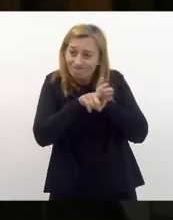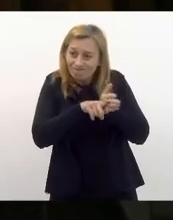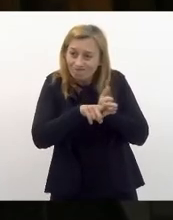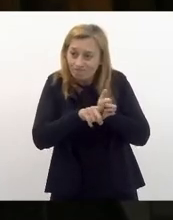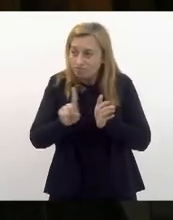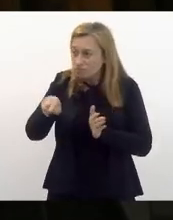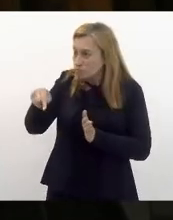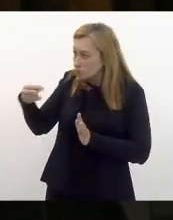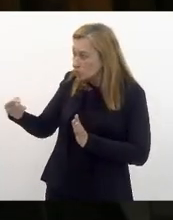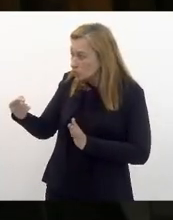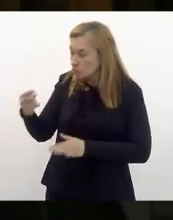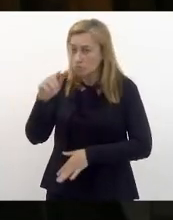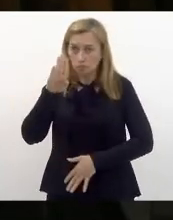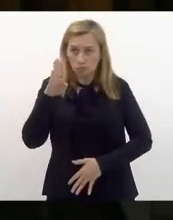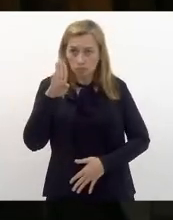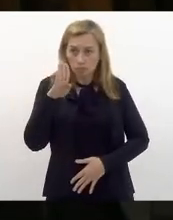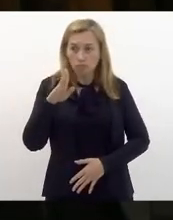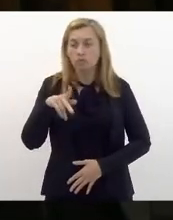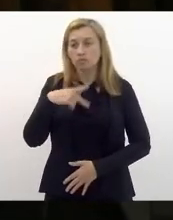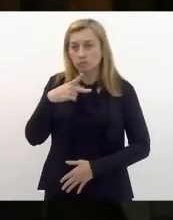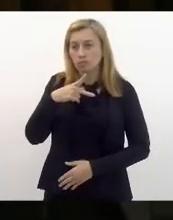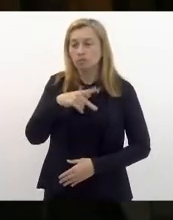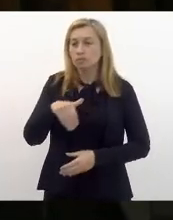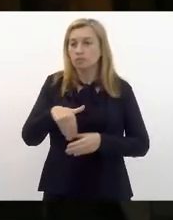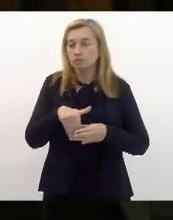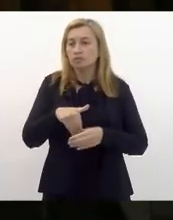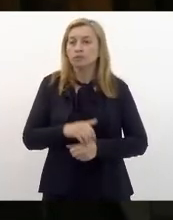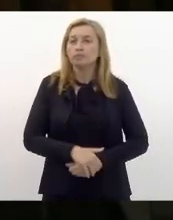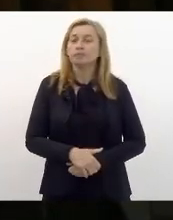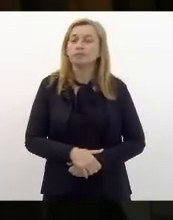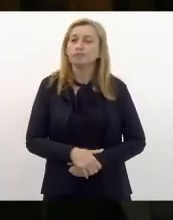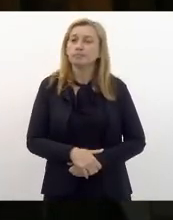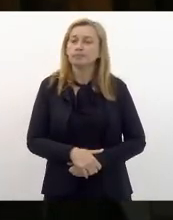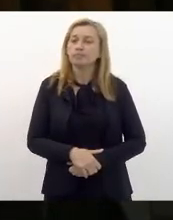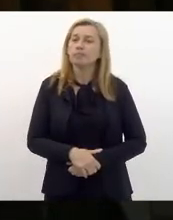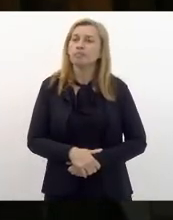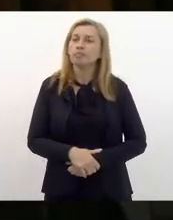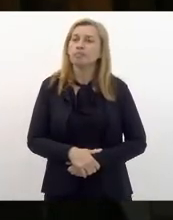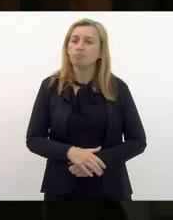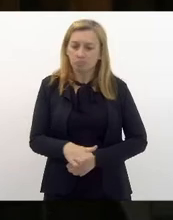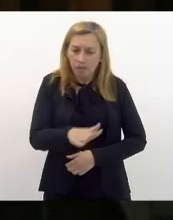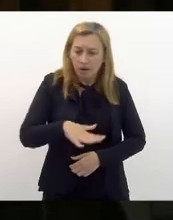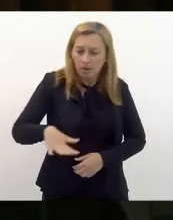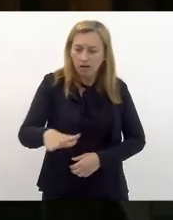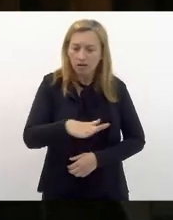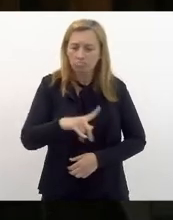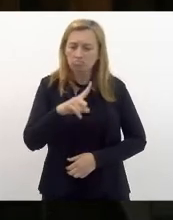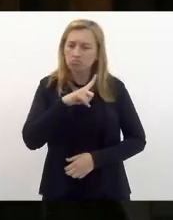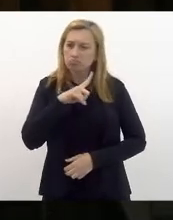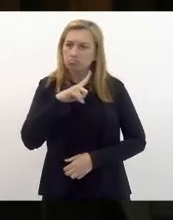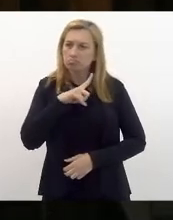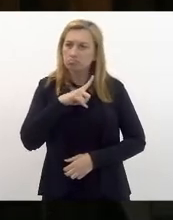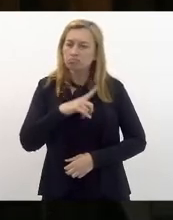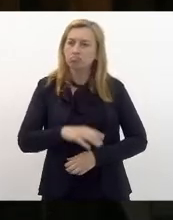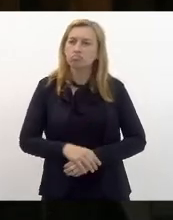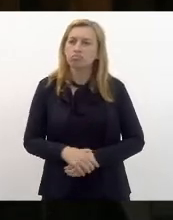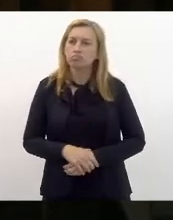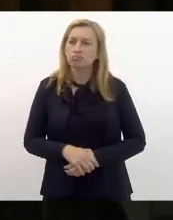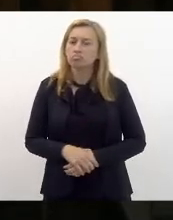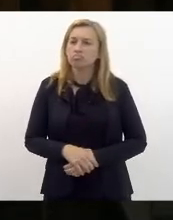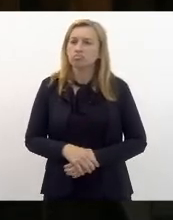as outras candidaturas colocadas tempo a temos pelo campo da